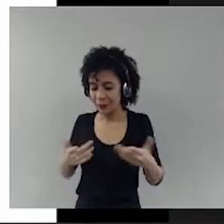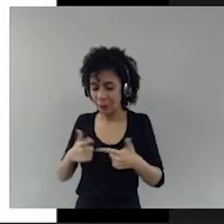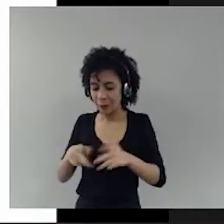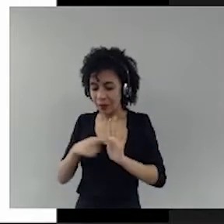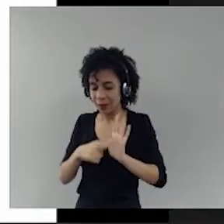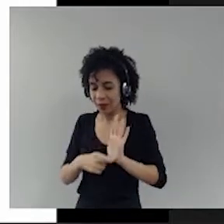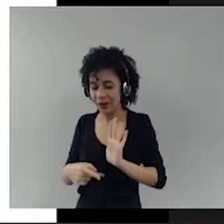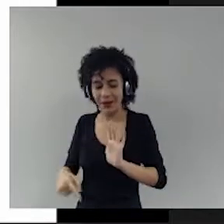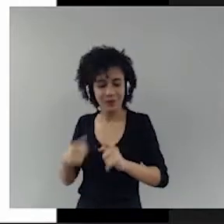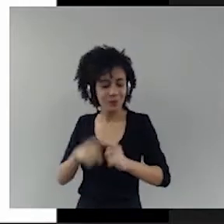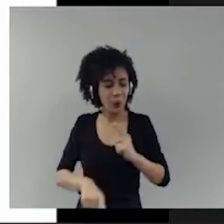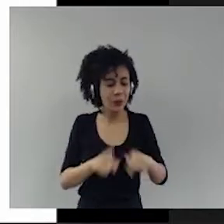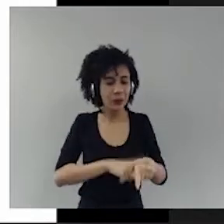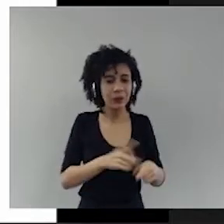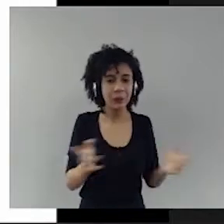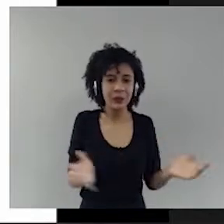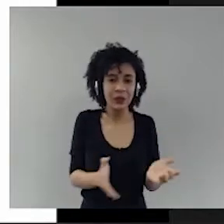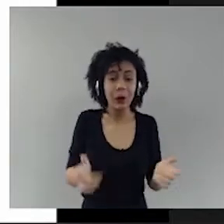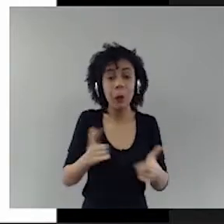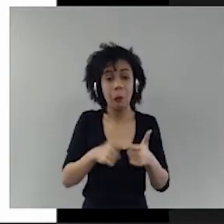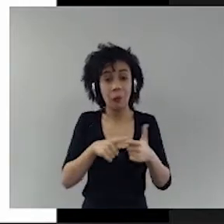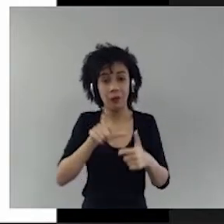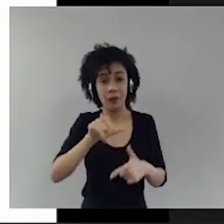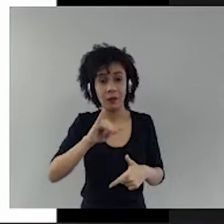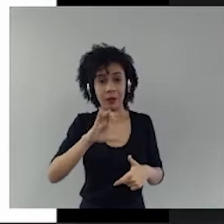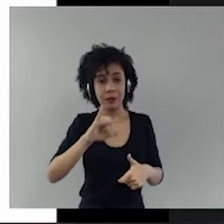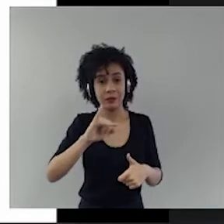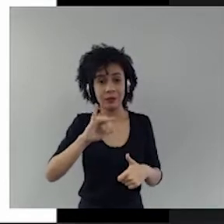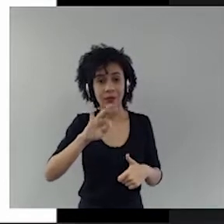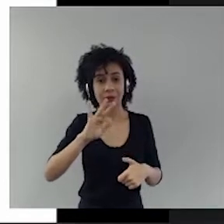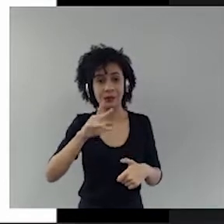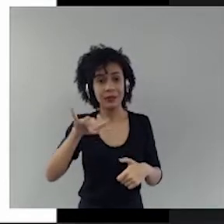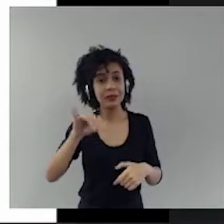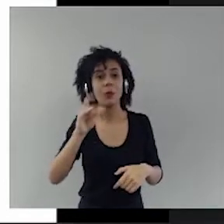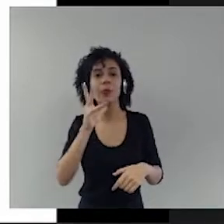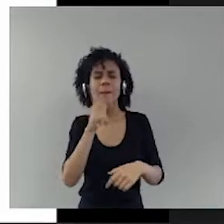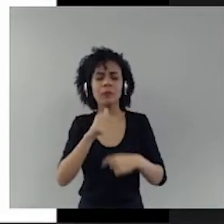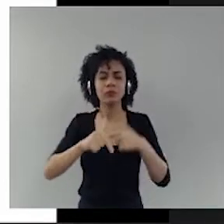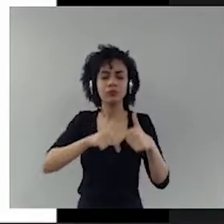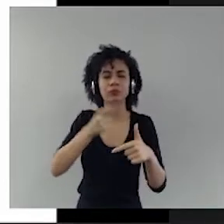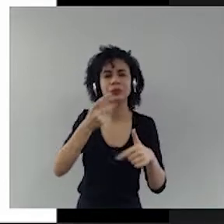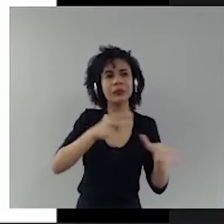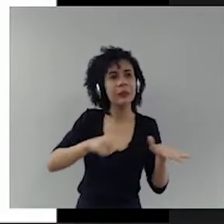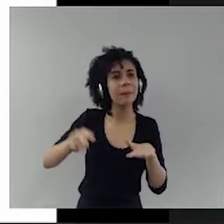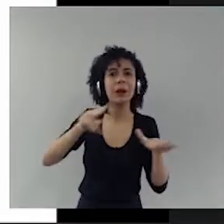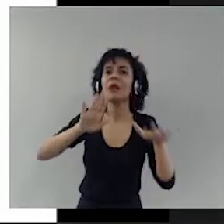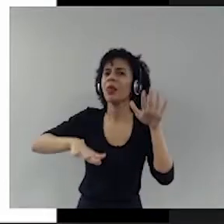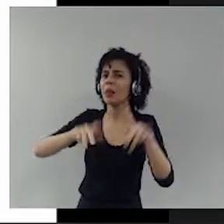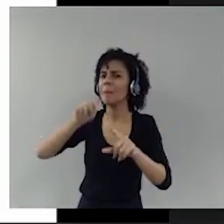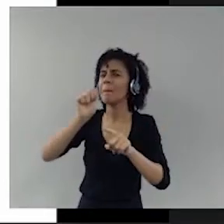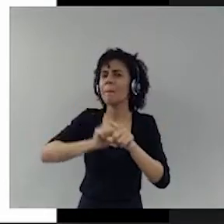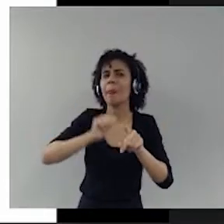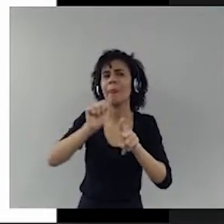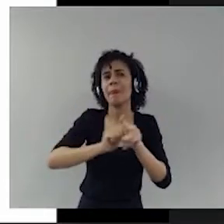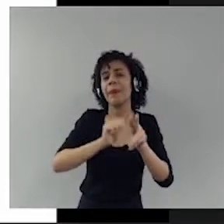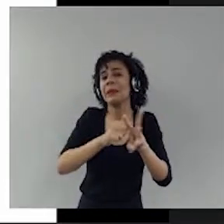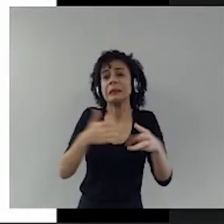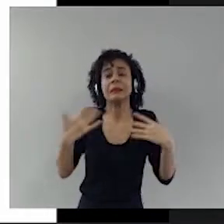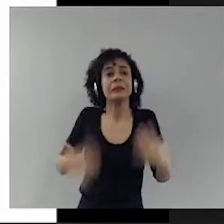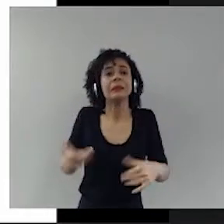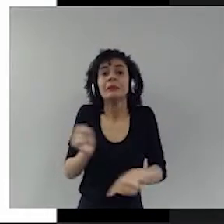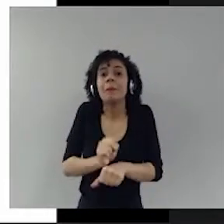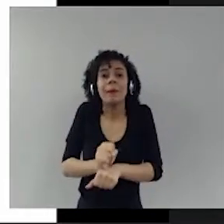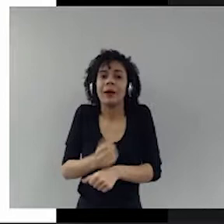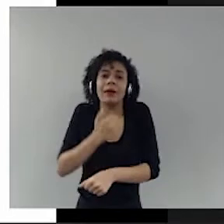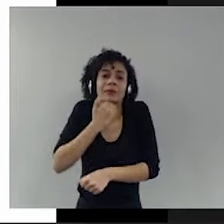uma licitação pode levar e em média em algumas semanas normalmente meses e não era